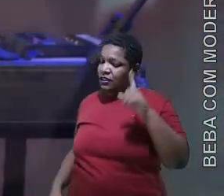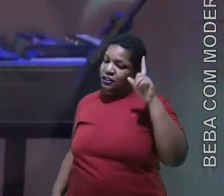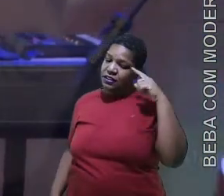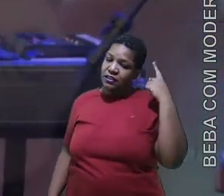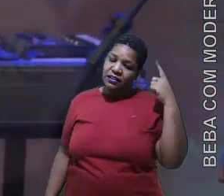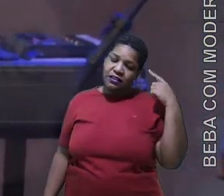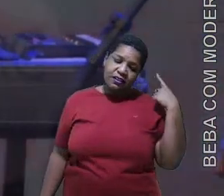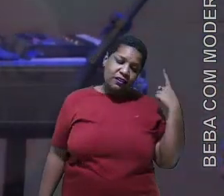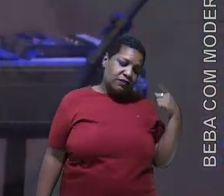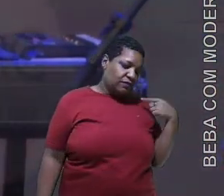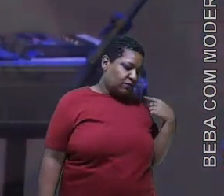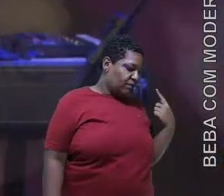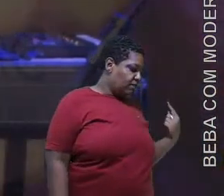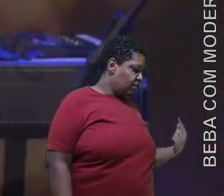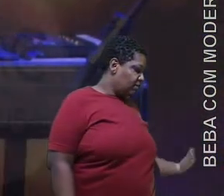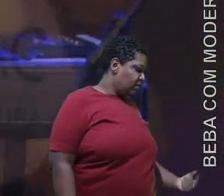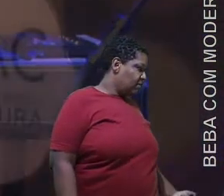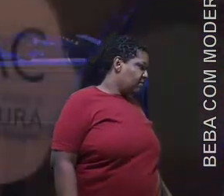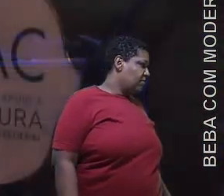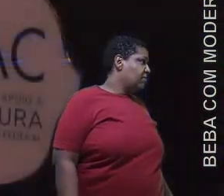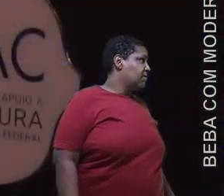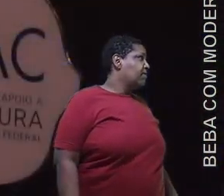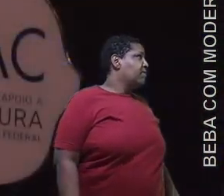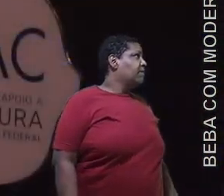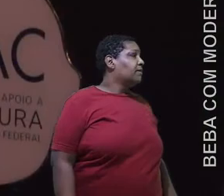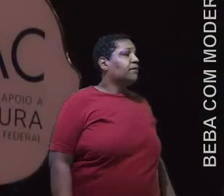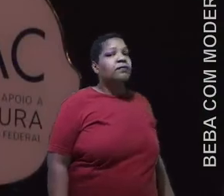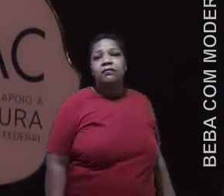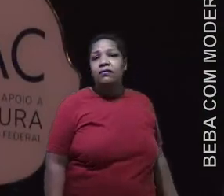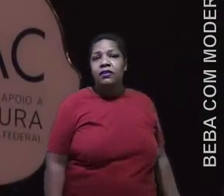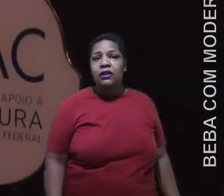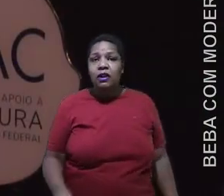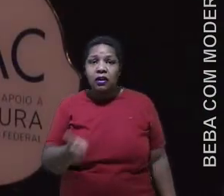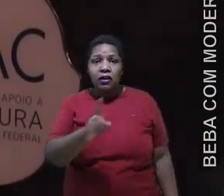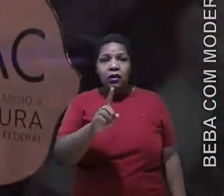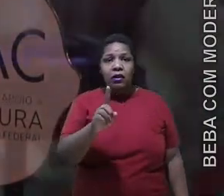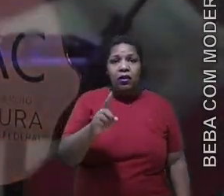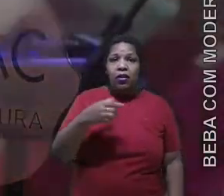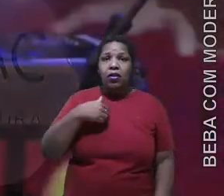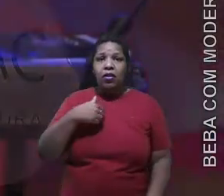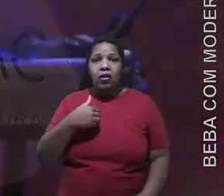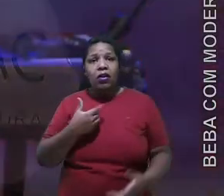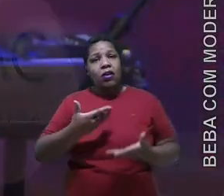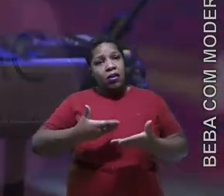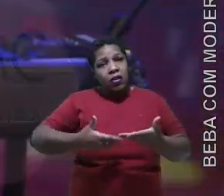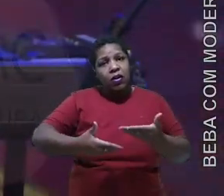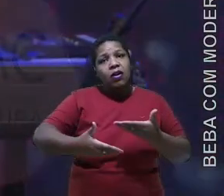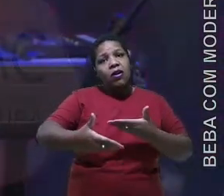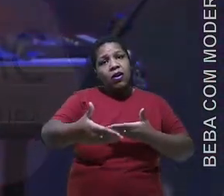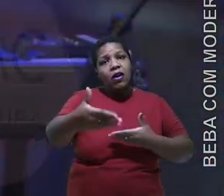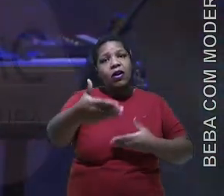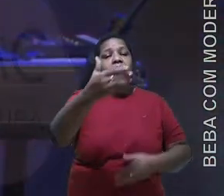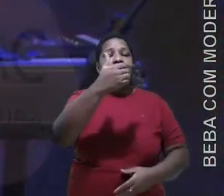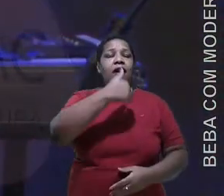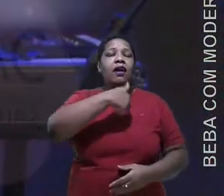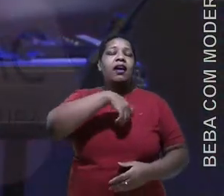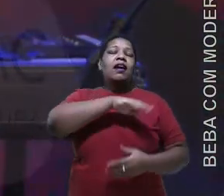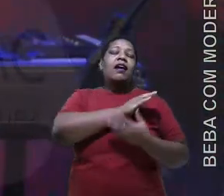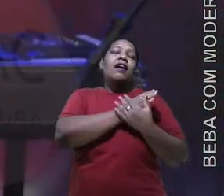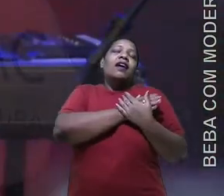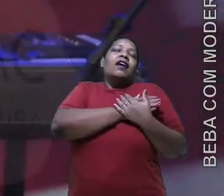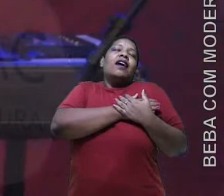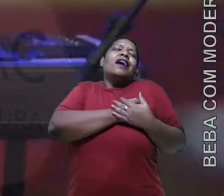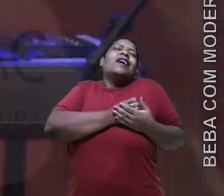E aí Eu não tirei bem ter se dado feito